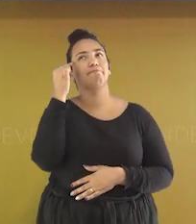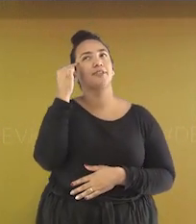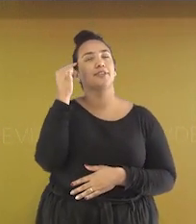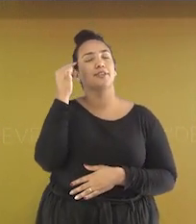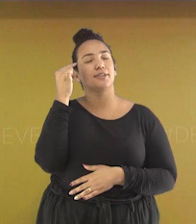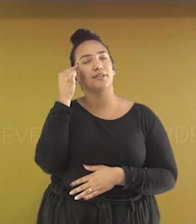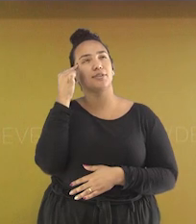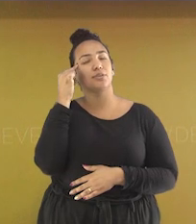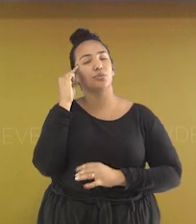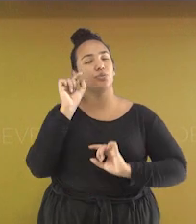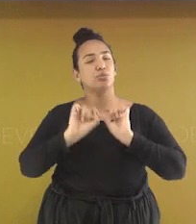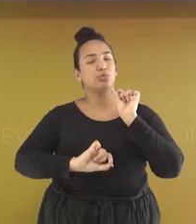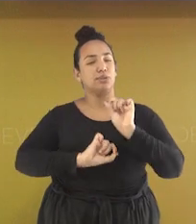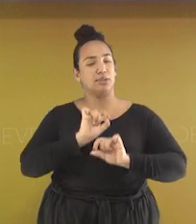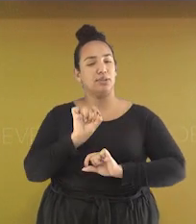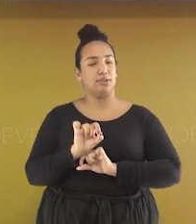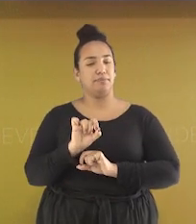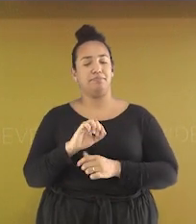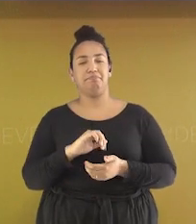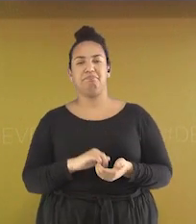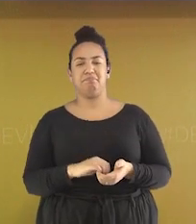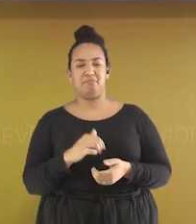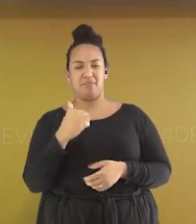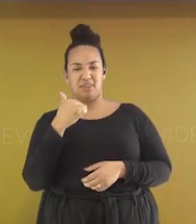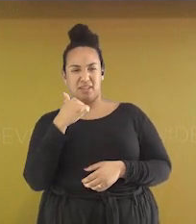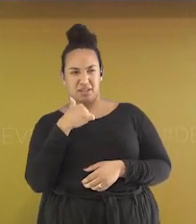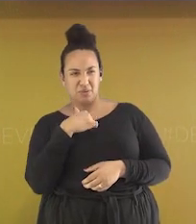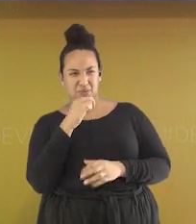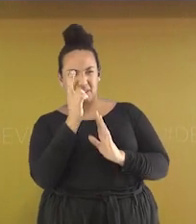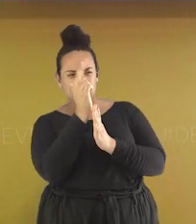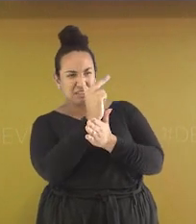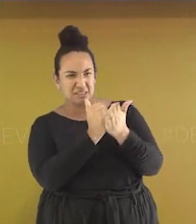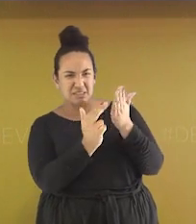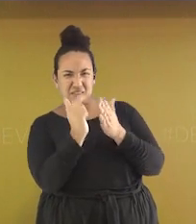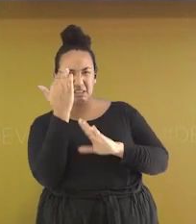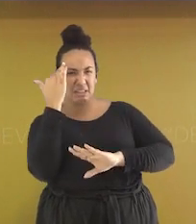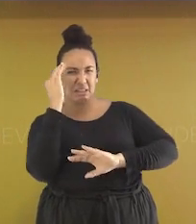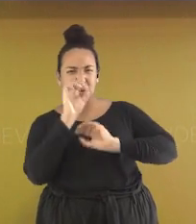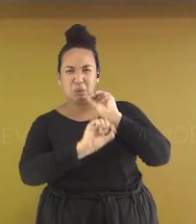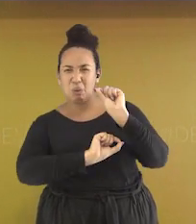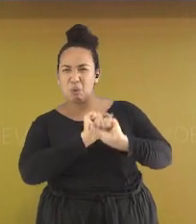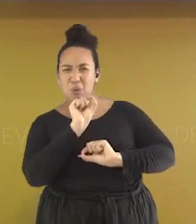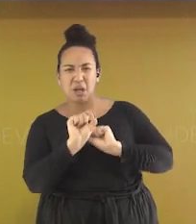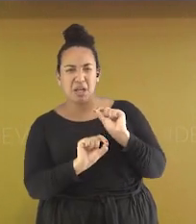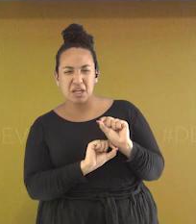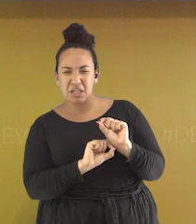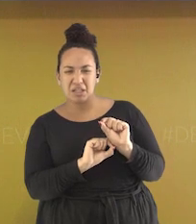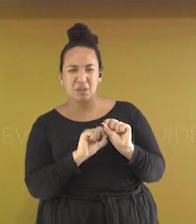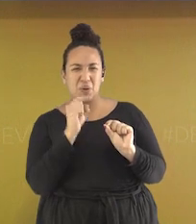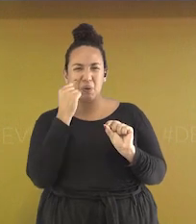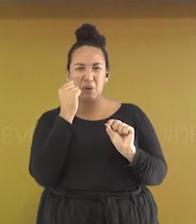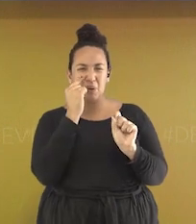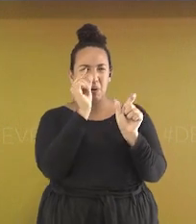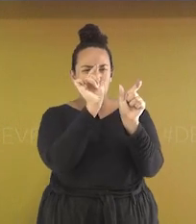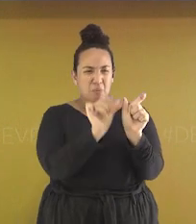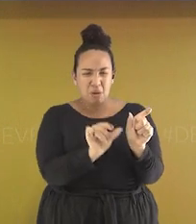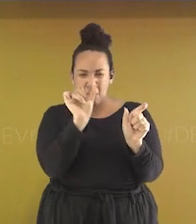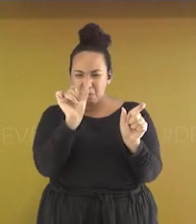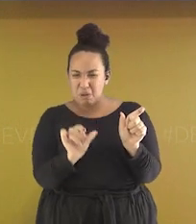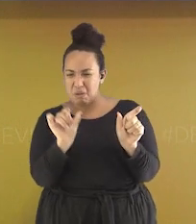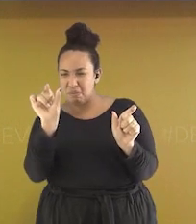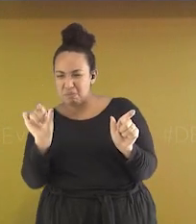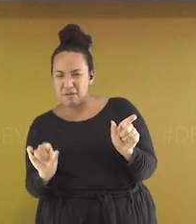cabeça surgiu a seguinte pergunta: como é que eu vou entender esse desenho se eu não compreendo aquele monte